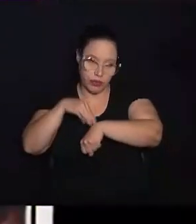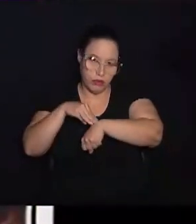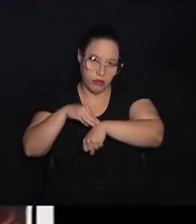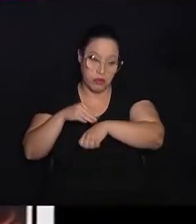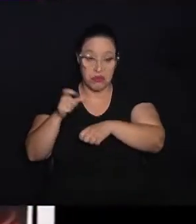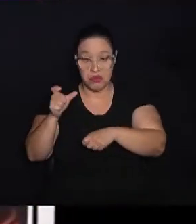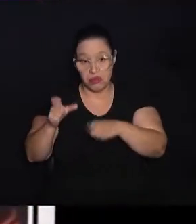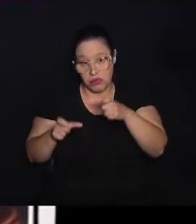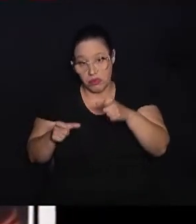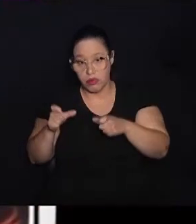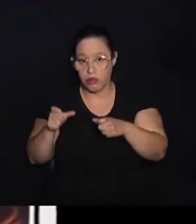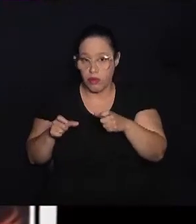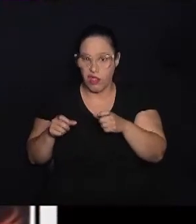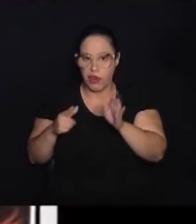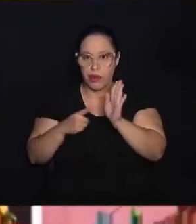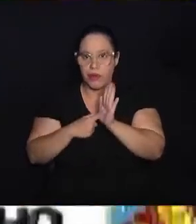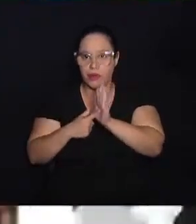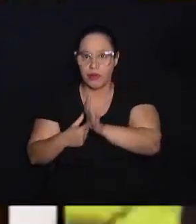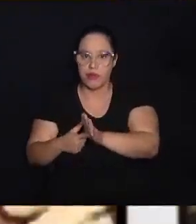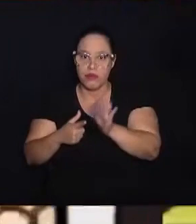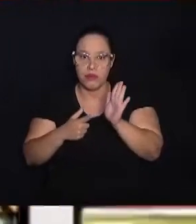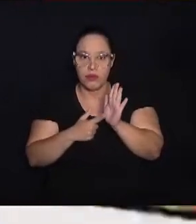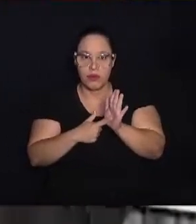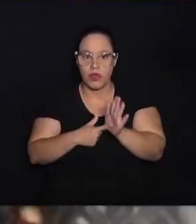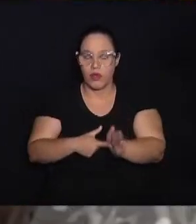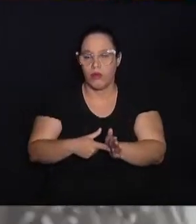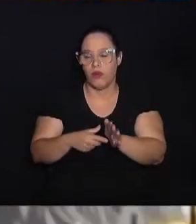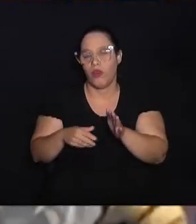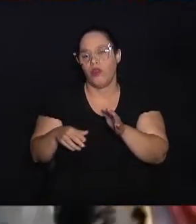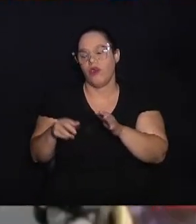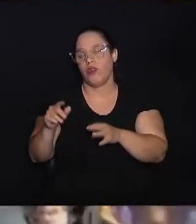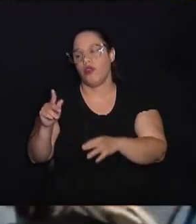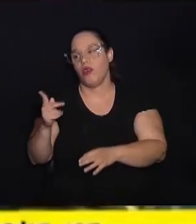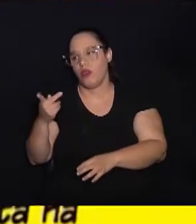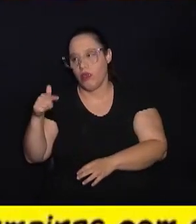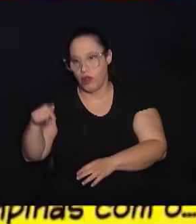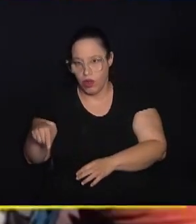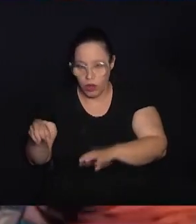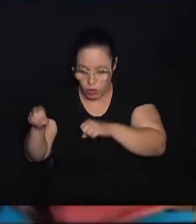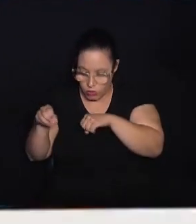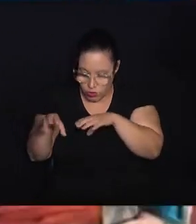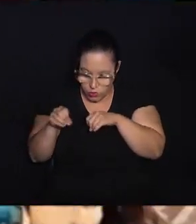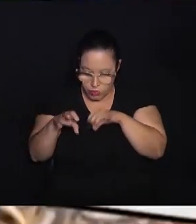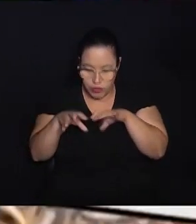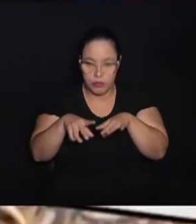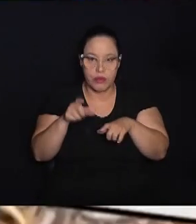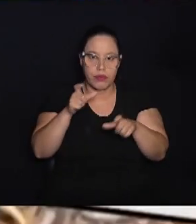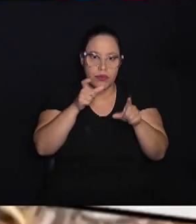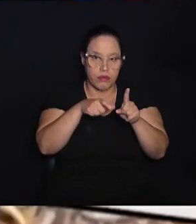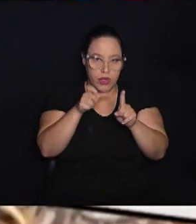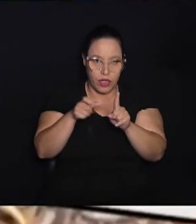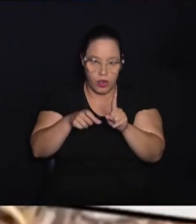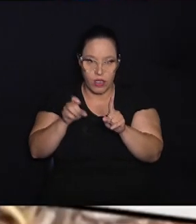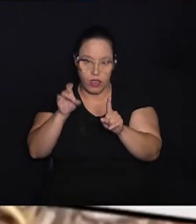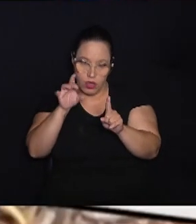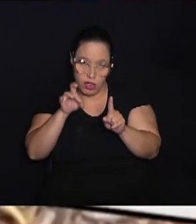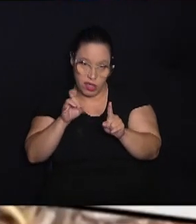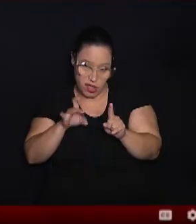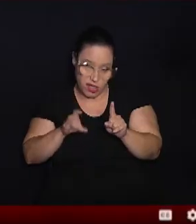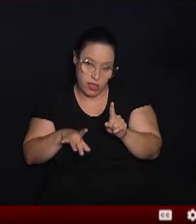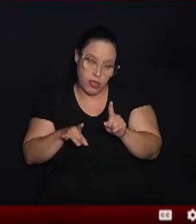quadrinho de história mostra relação de quadrinho com educação eh aborda determinados personagens específicos eh e